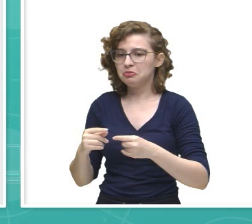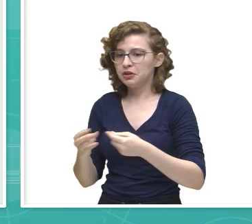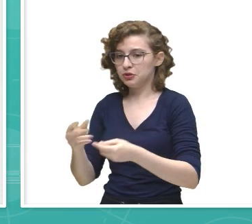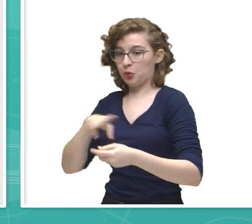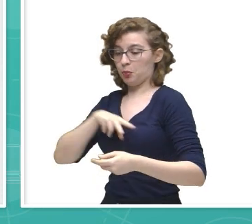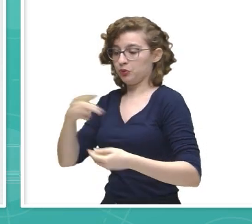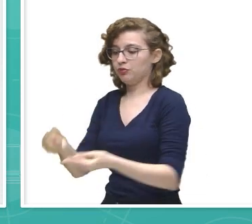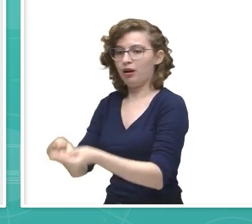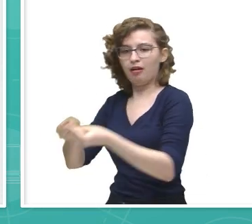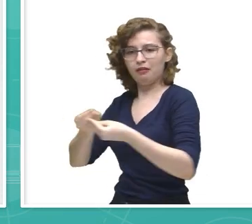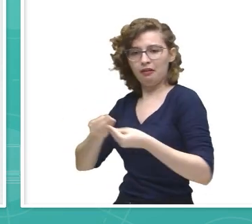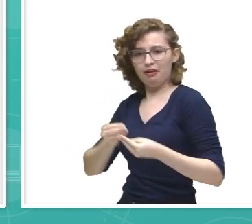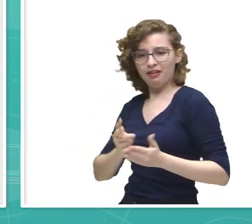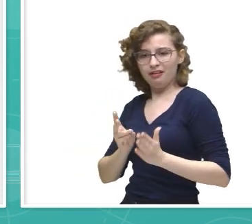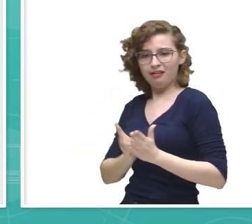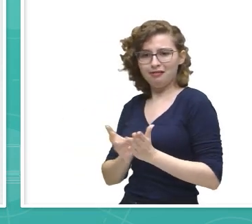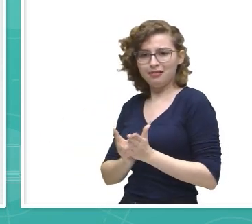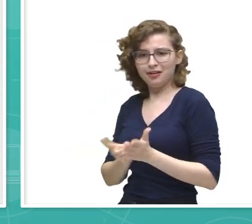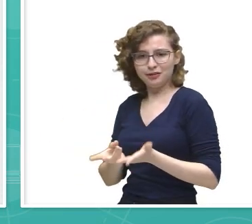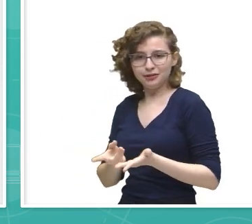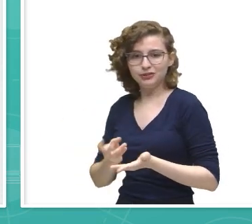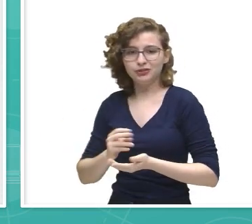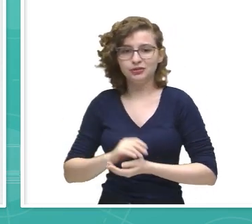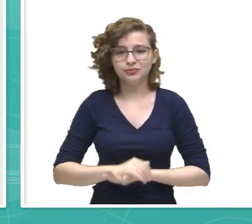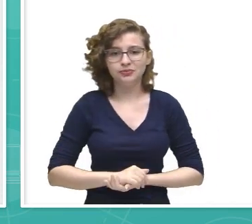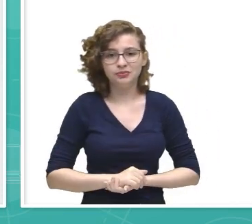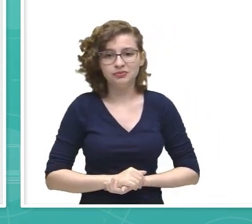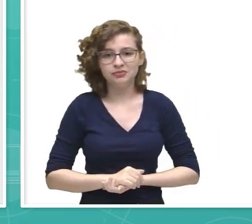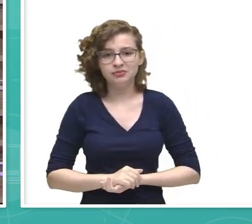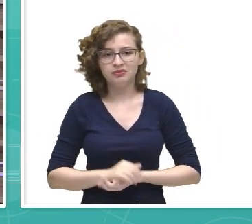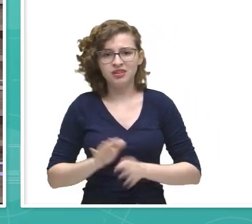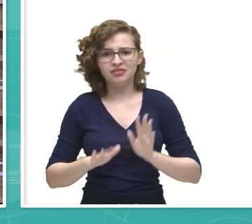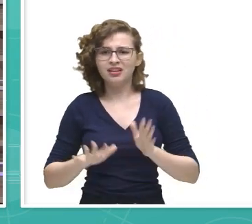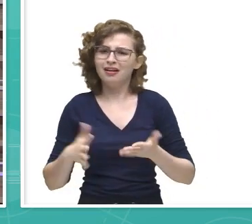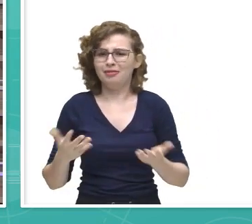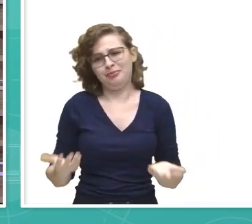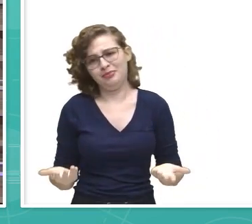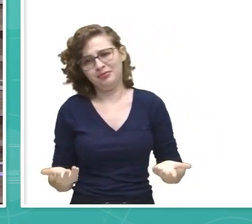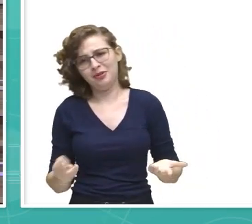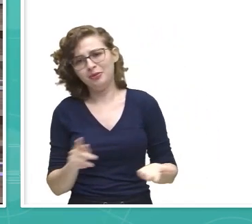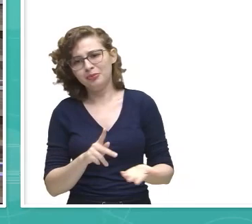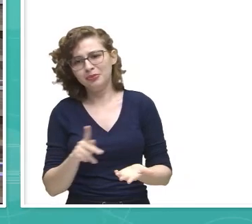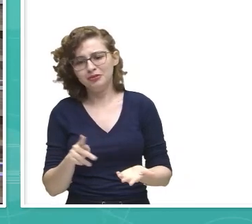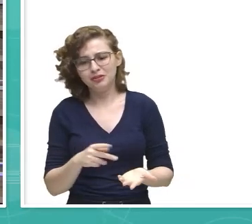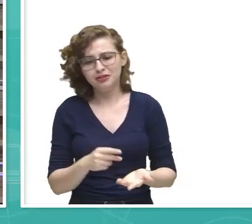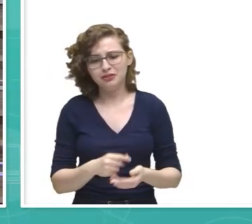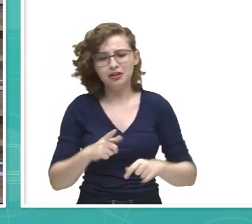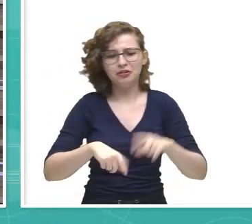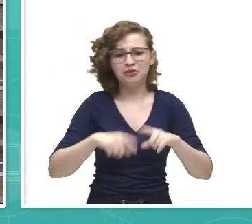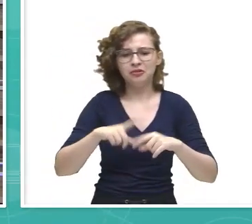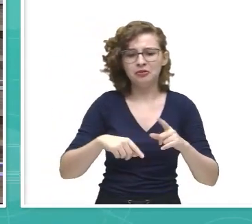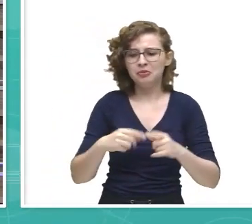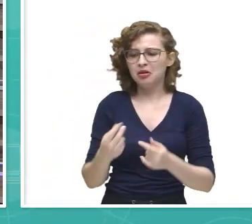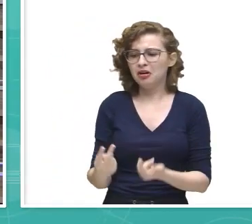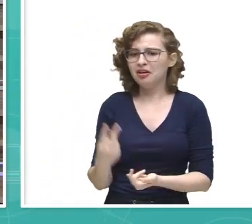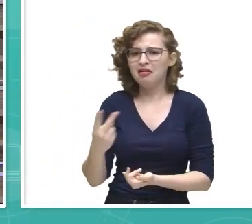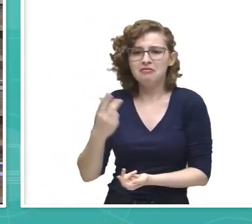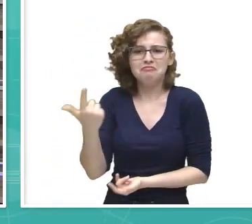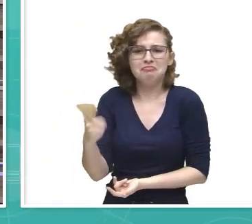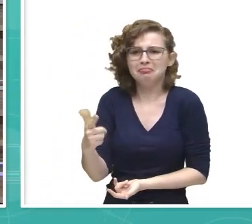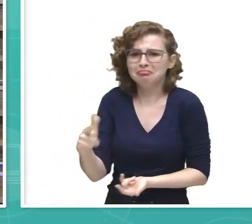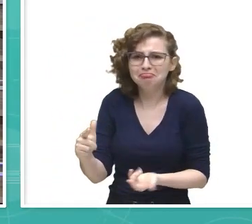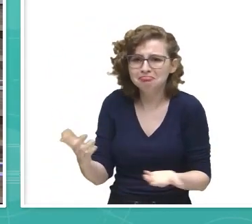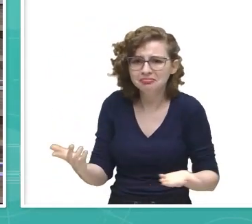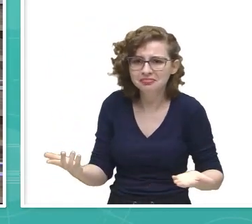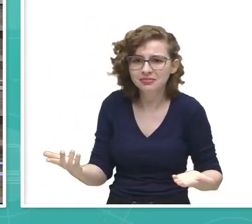dos portugueses. Vamos lá, gente, muitas vezes as pessoas, professor, mas eram utensílios que não tinham valor comercial algum, então, no